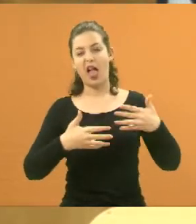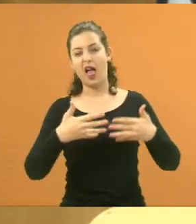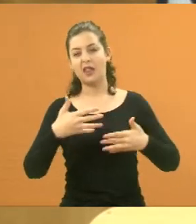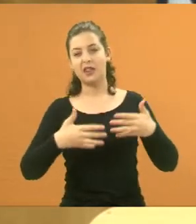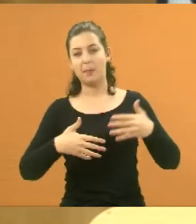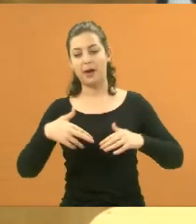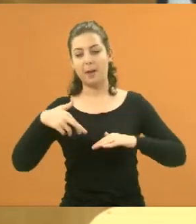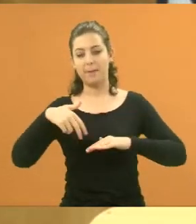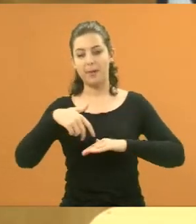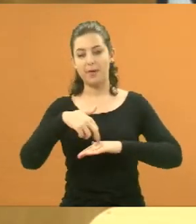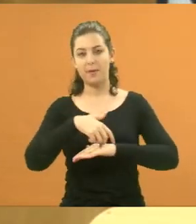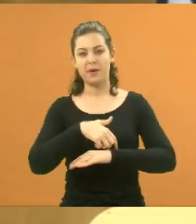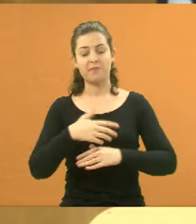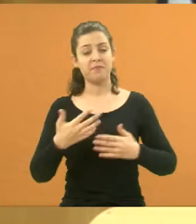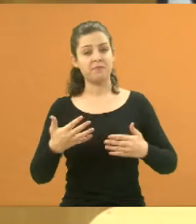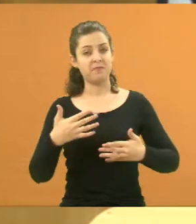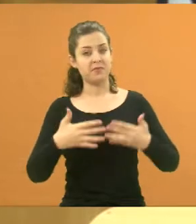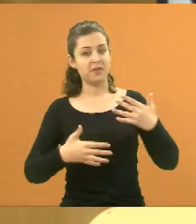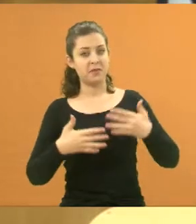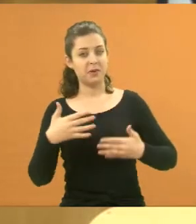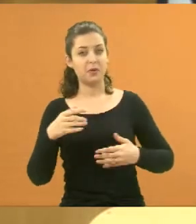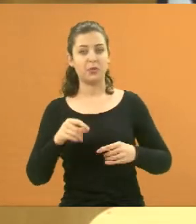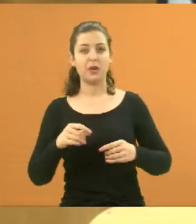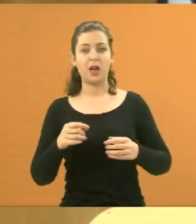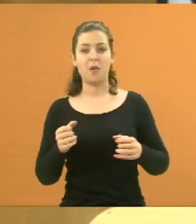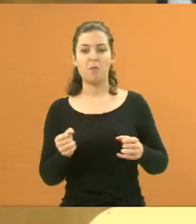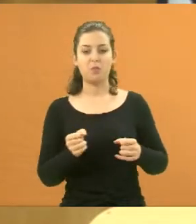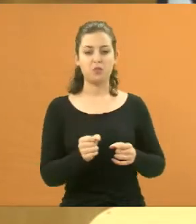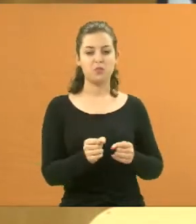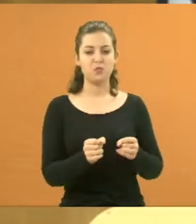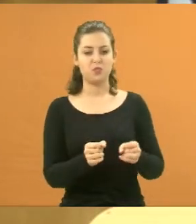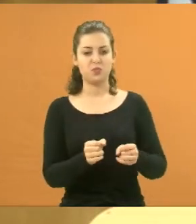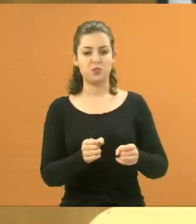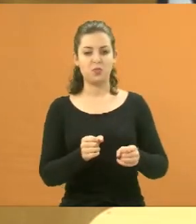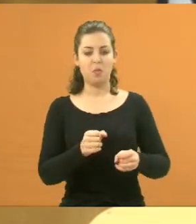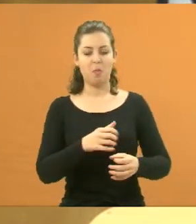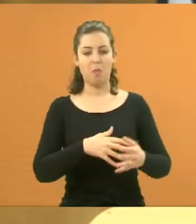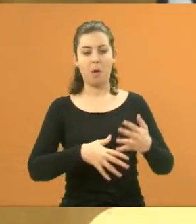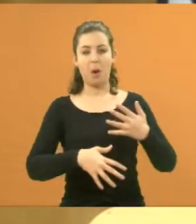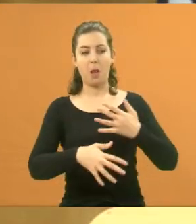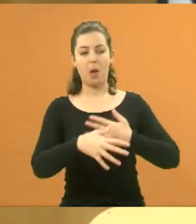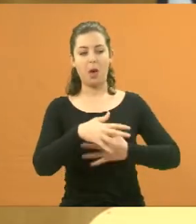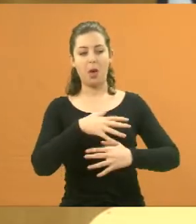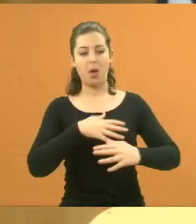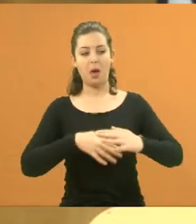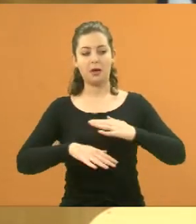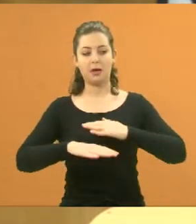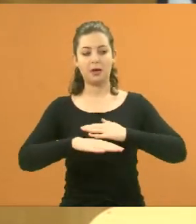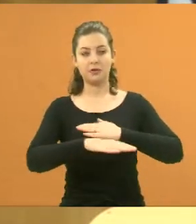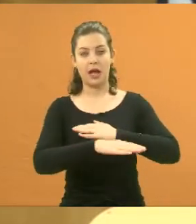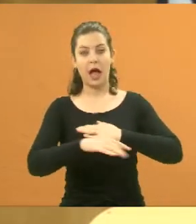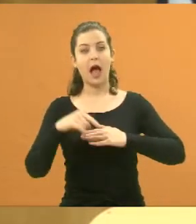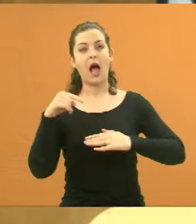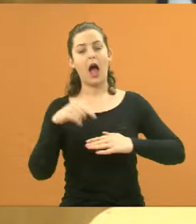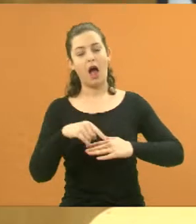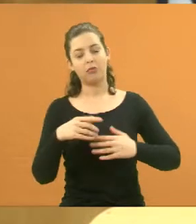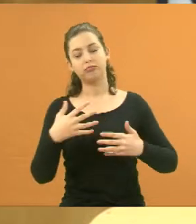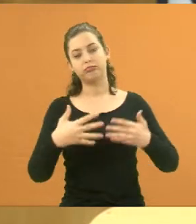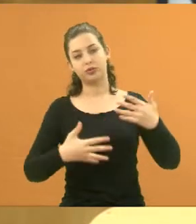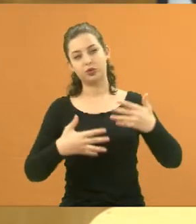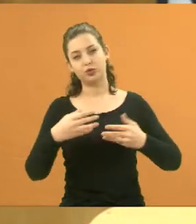passeio. Interromper o passeio, para mim, é ocupar todo o espaço da calçada, por exemplo. Então, isso poderia ser